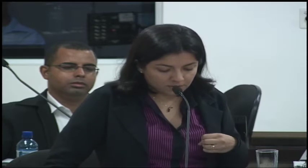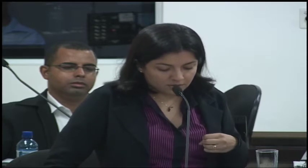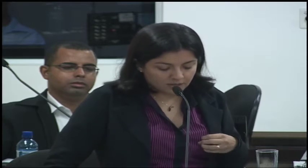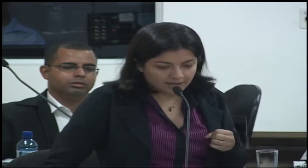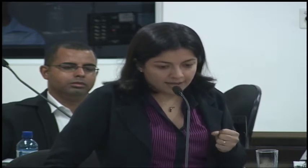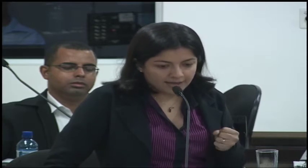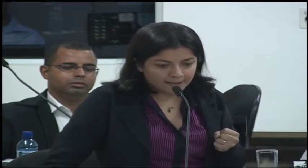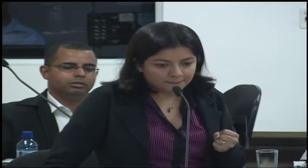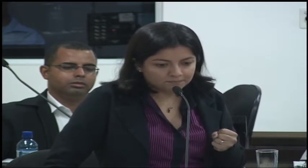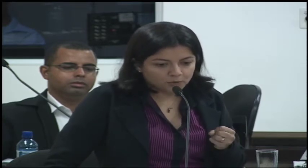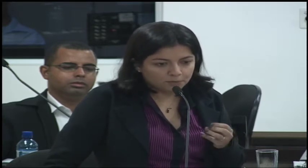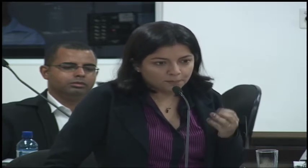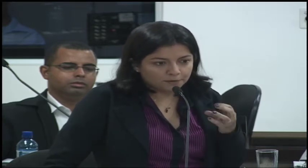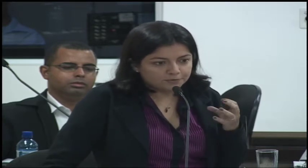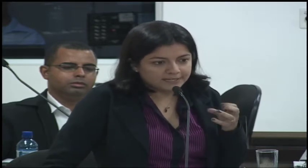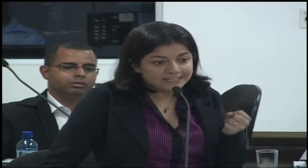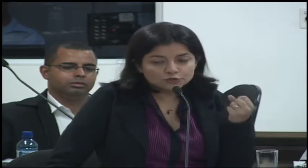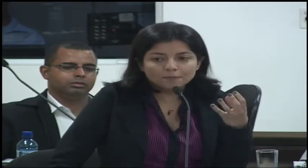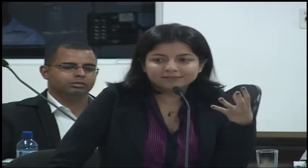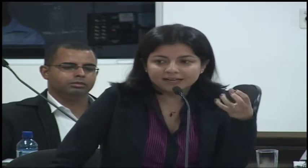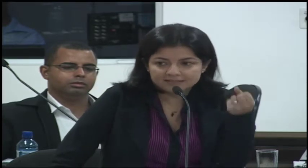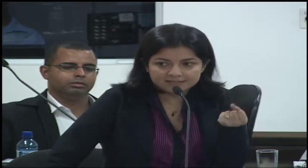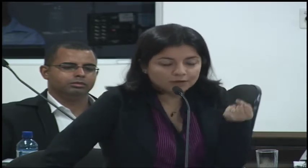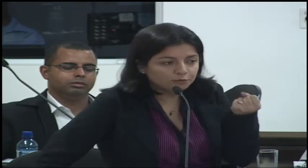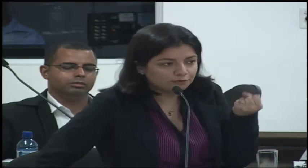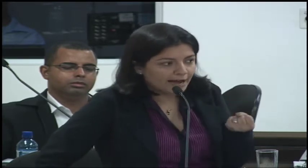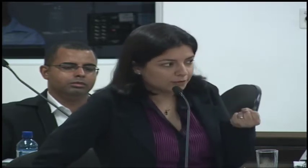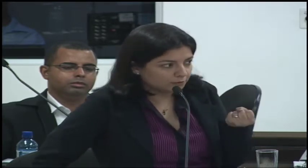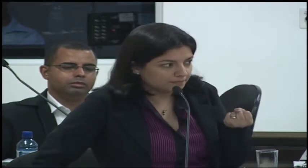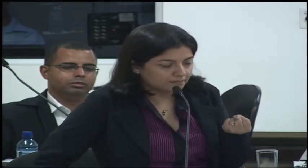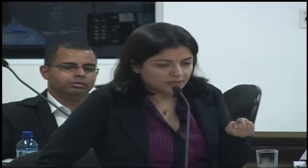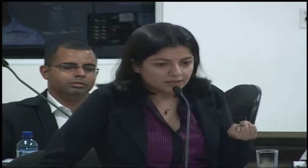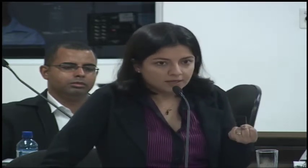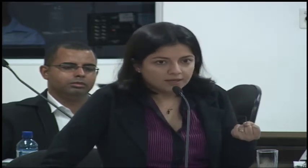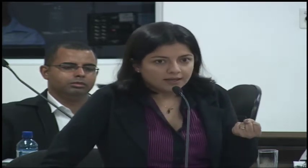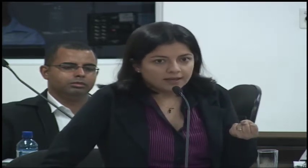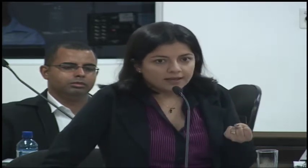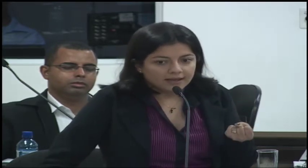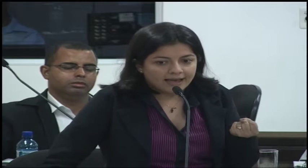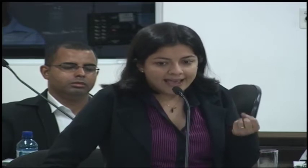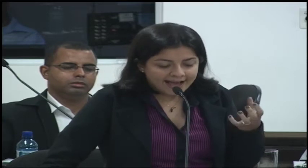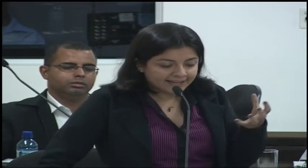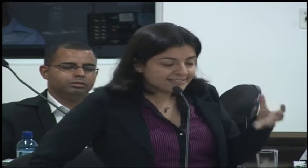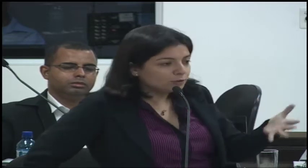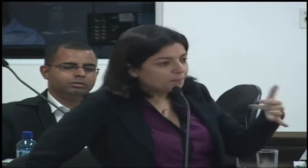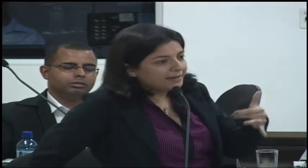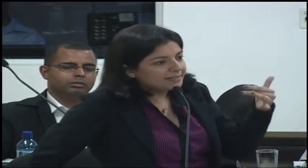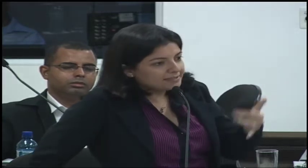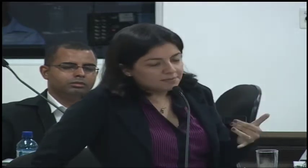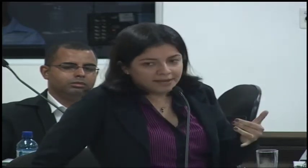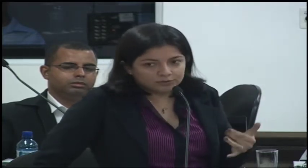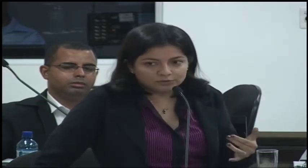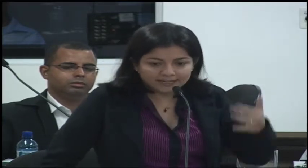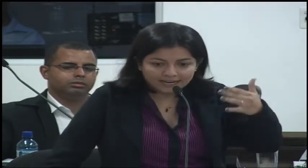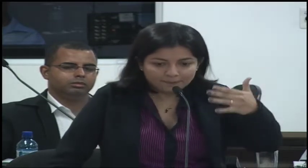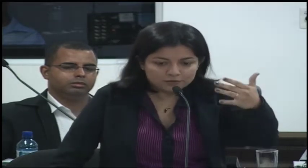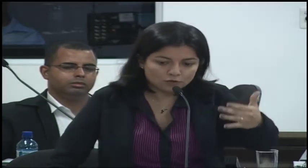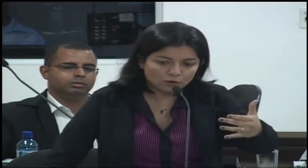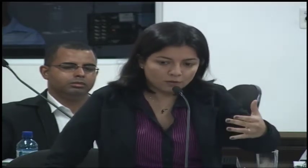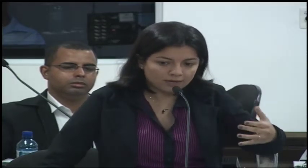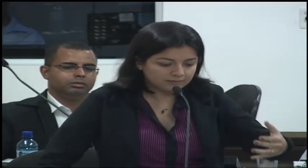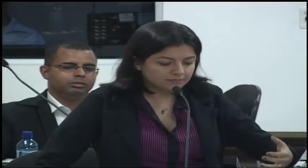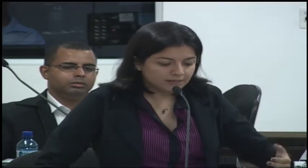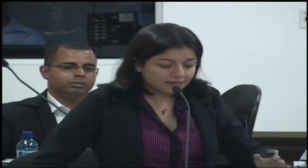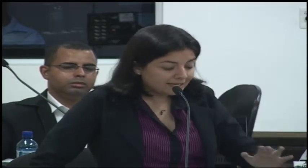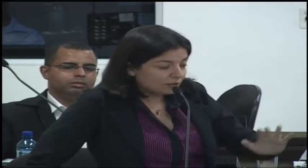é como eu posso dizer instrumentalização do fato é a questão do pertencimento daquela pessoa